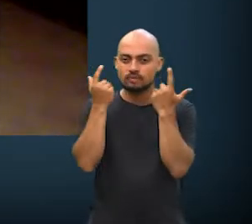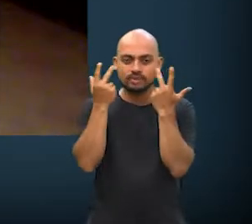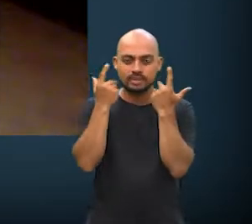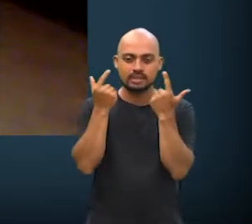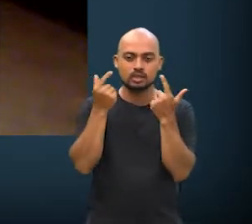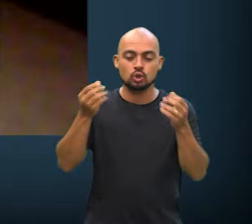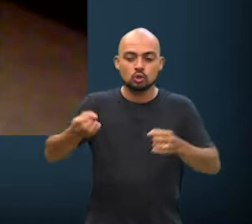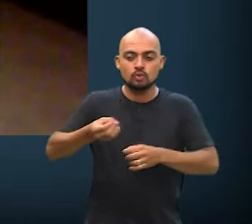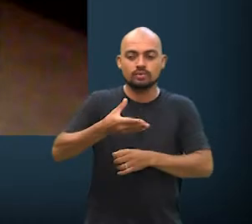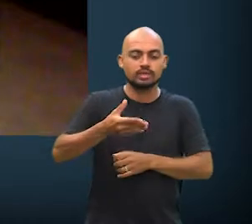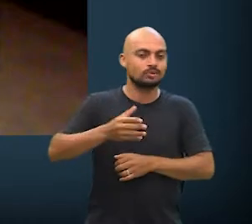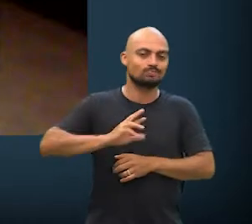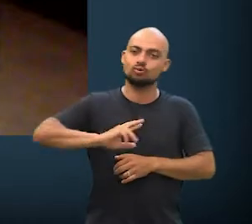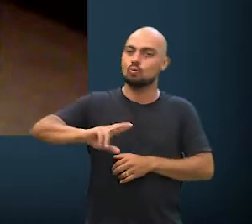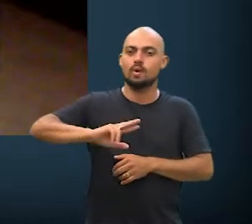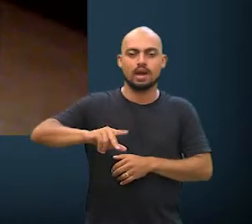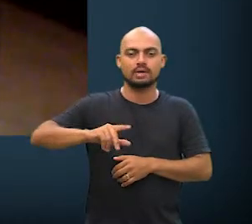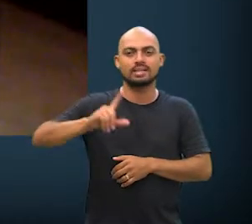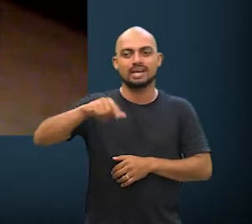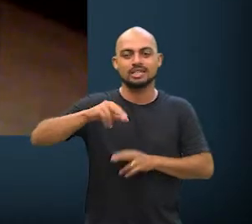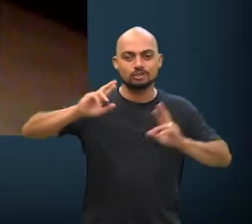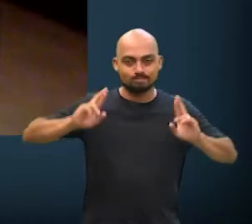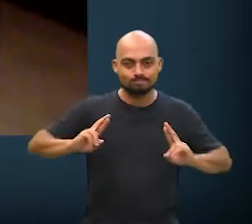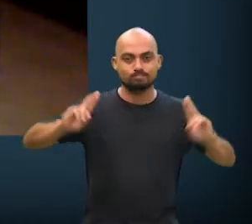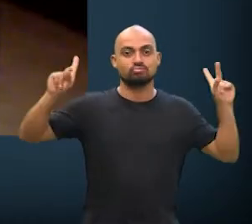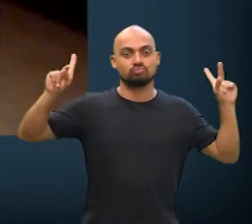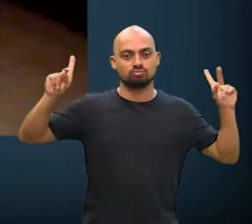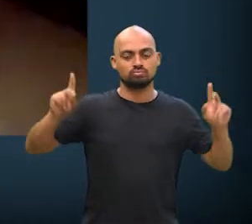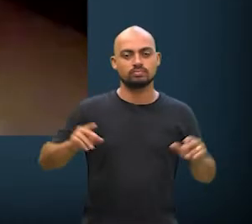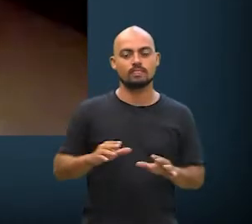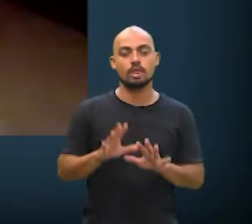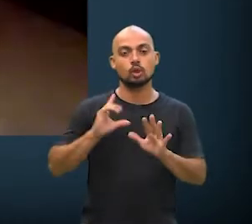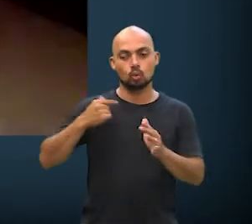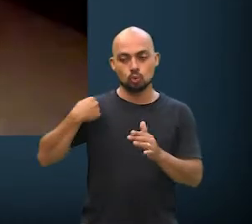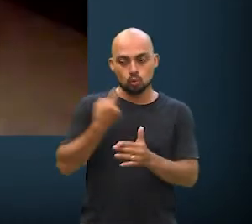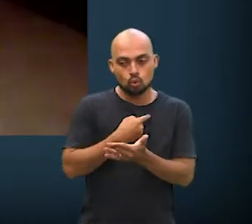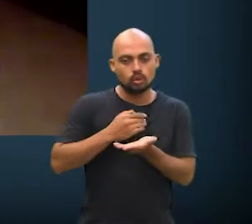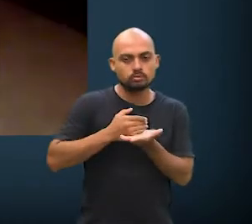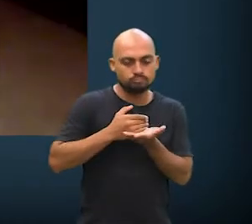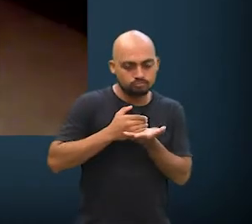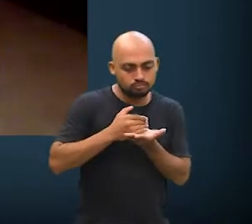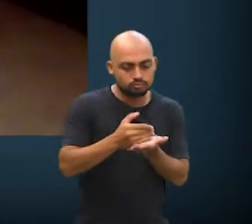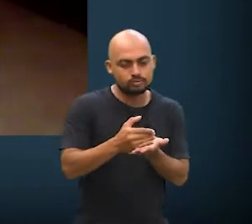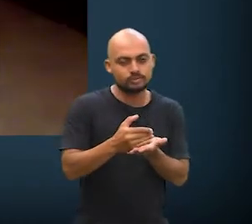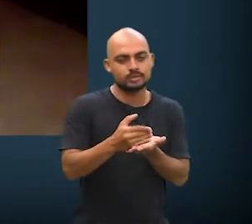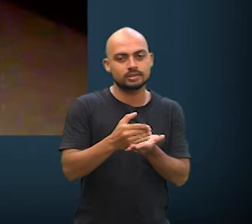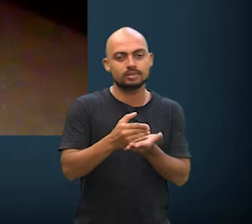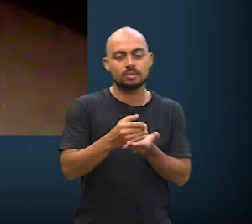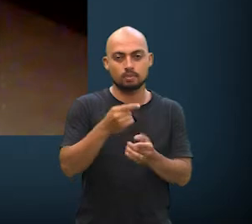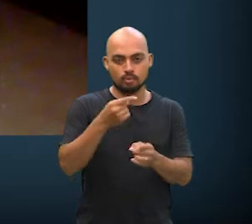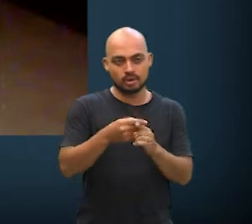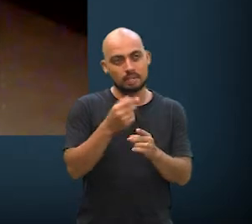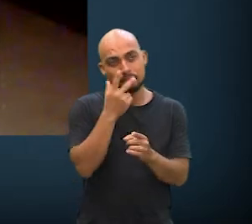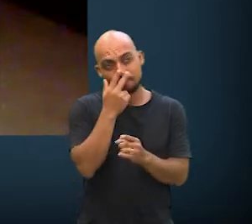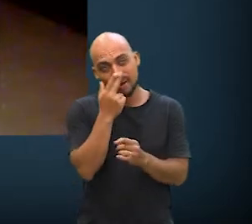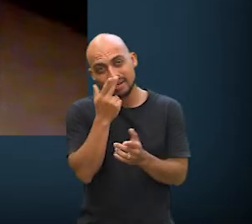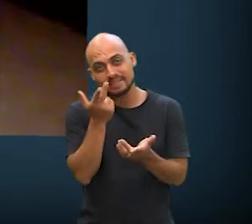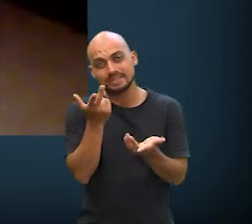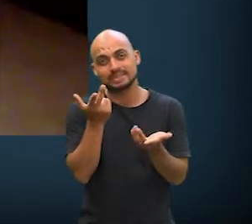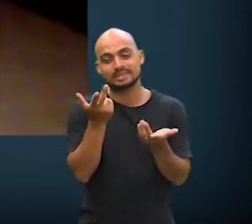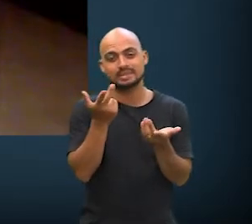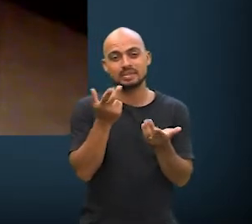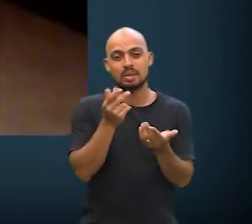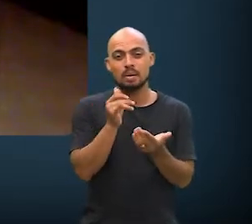Era uma coisa super diferente, difícil. Na verdade, basicamente, a gente começou porque pode até parecer demagogia, mas